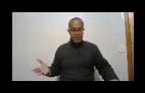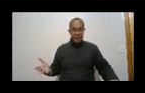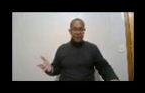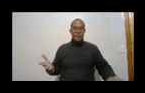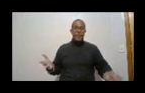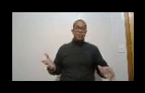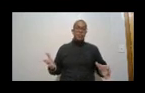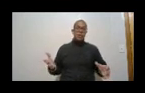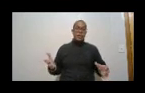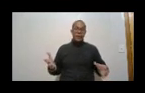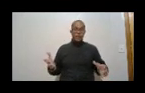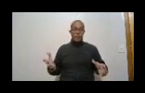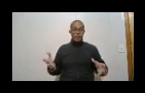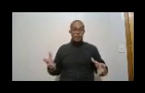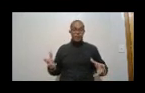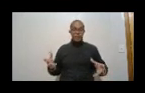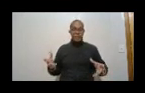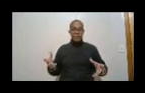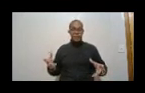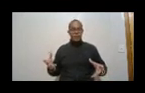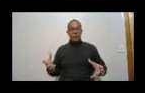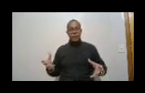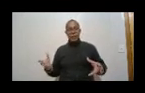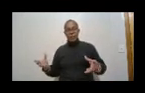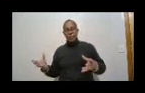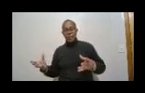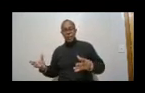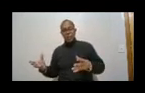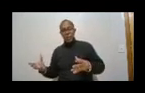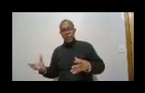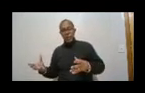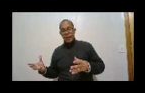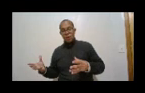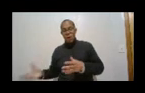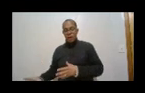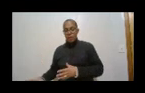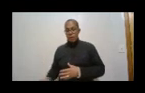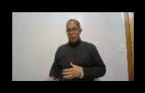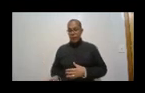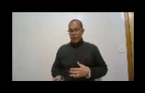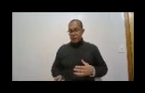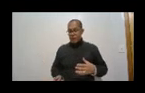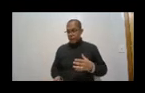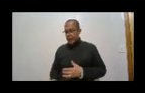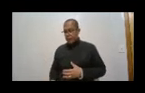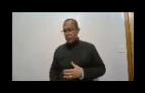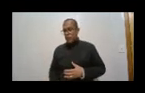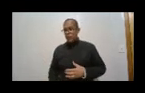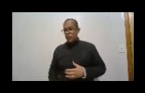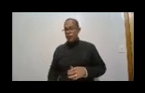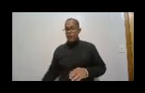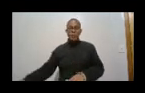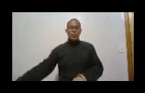afinidade, tá? Mas só que ela vai produzir muitas vezes um efeito tóxico, um efeito adverso. Não vai produzir